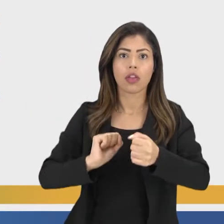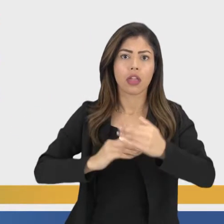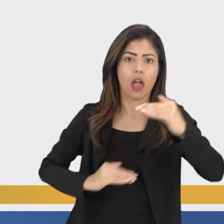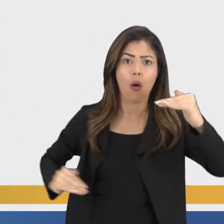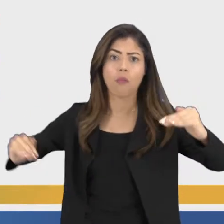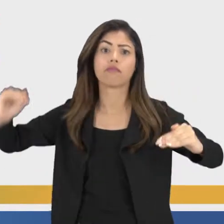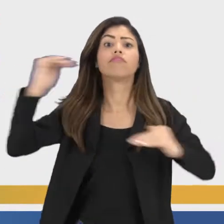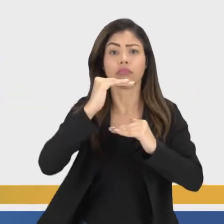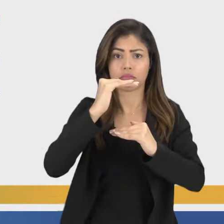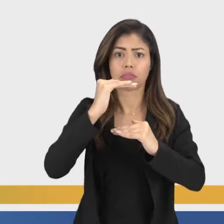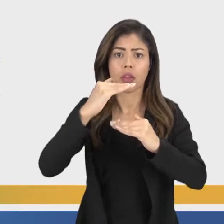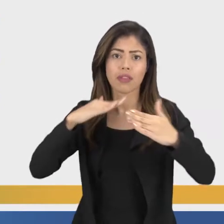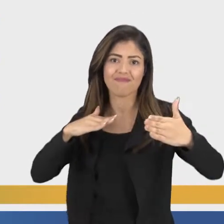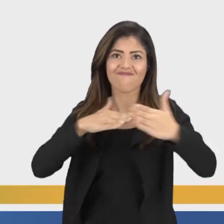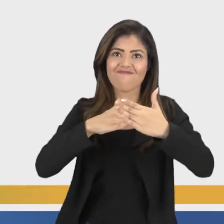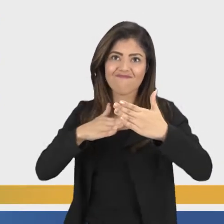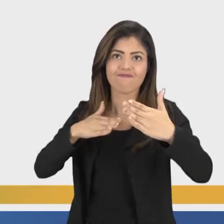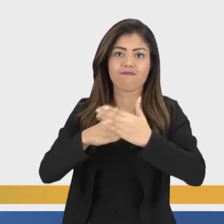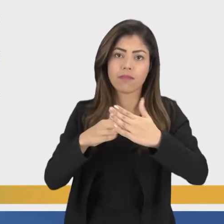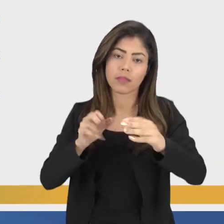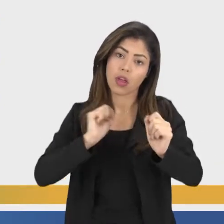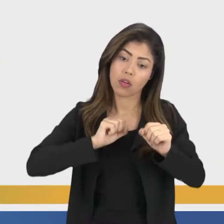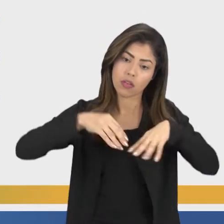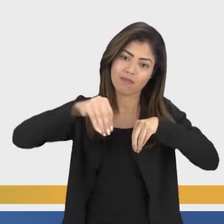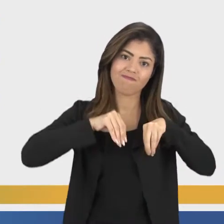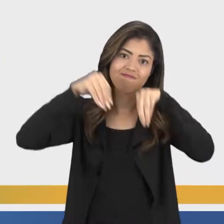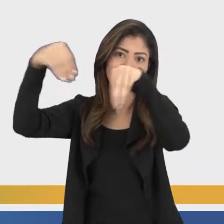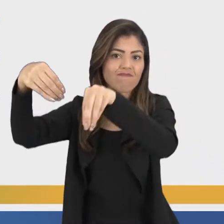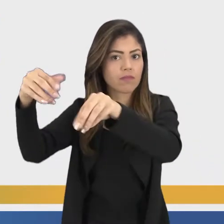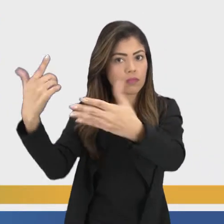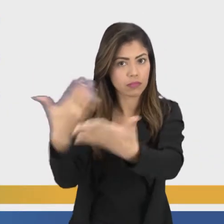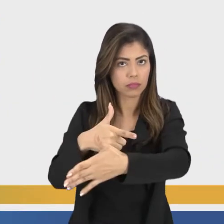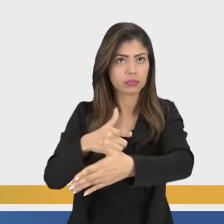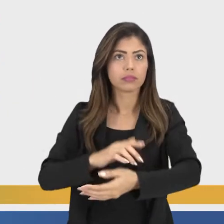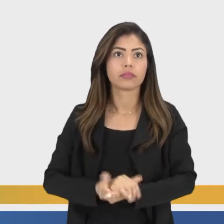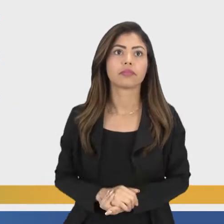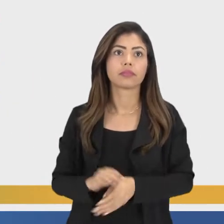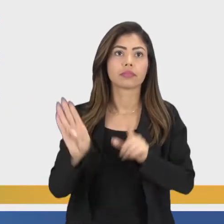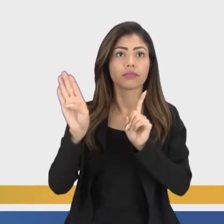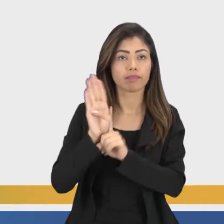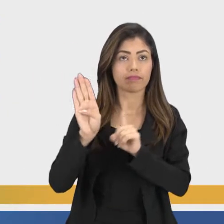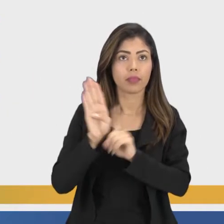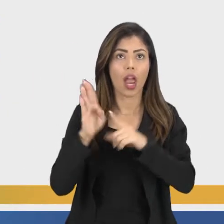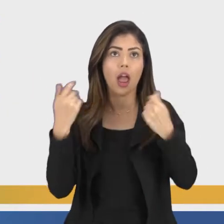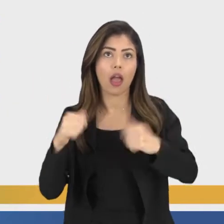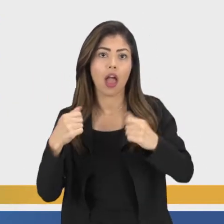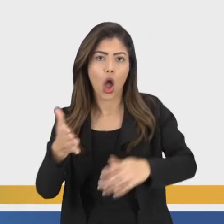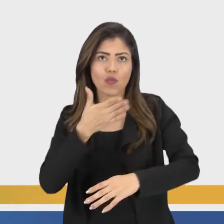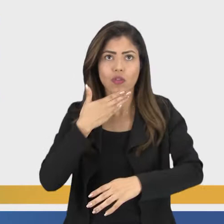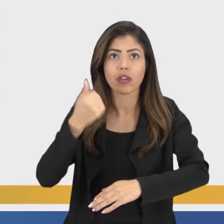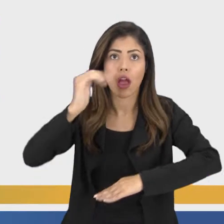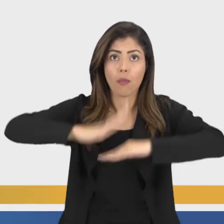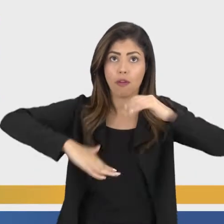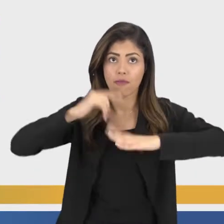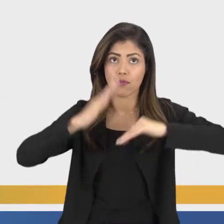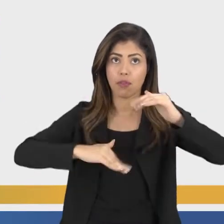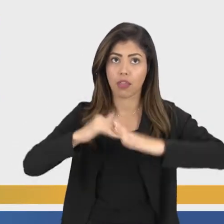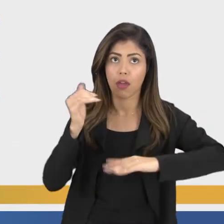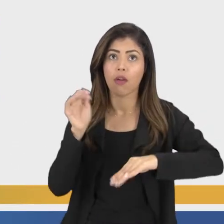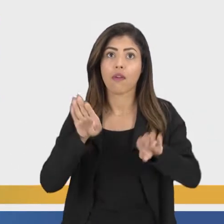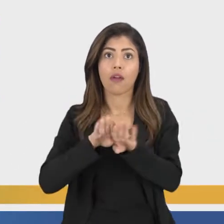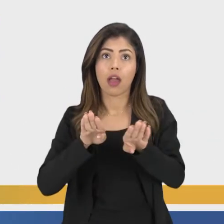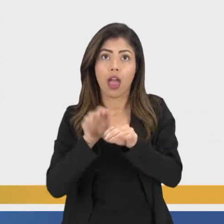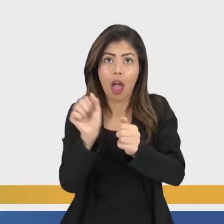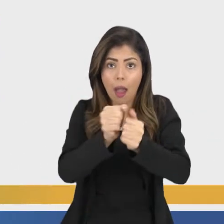de barreiras contra a imigração. B, a necessidade de qualificação profissional e